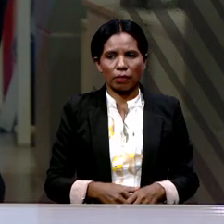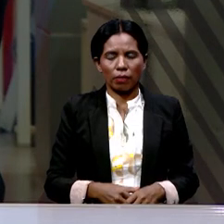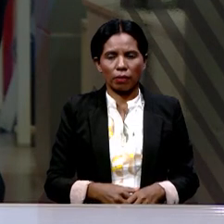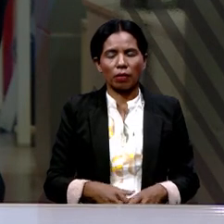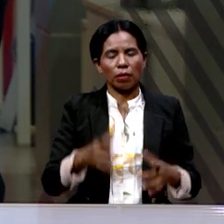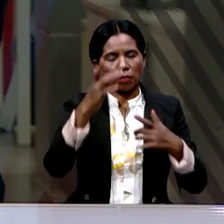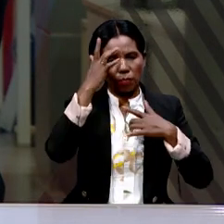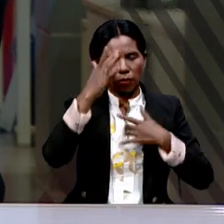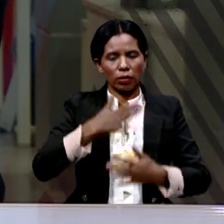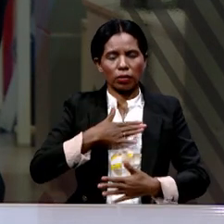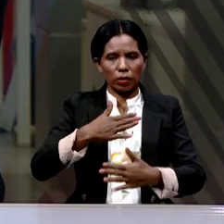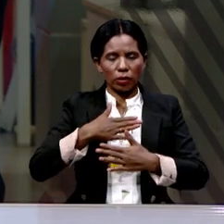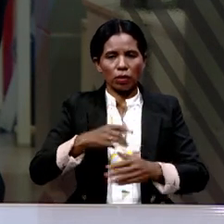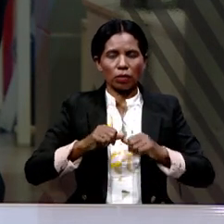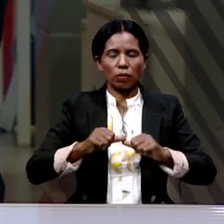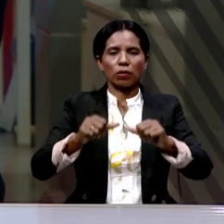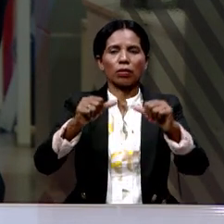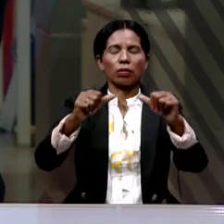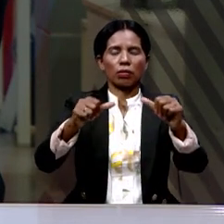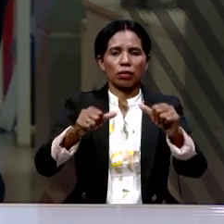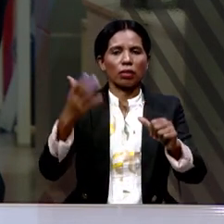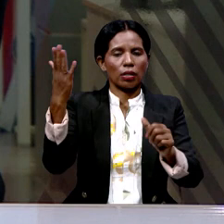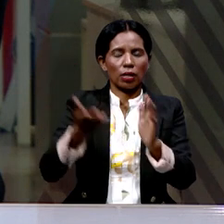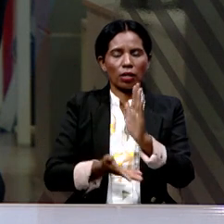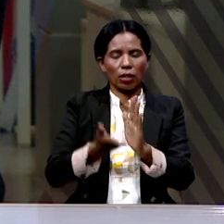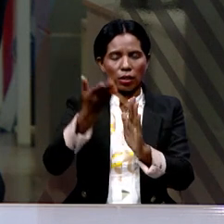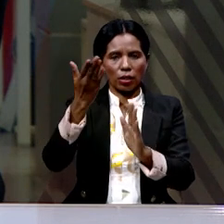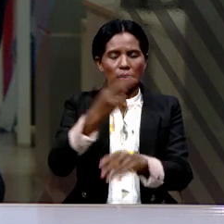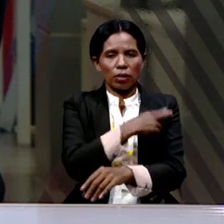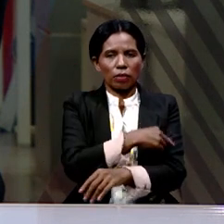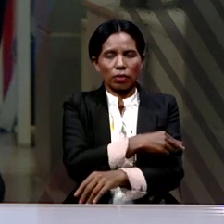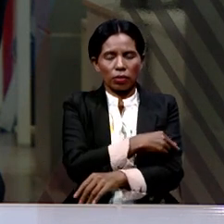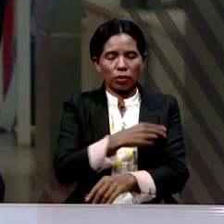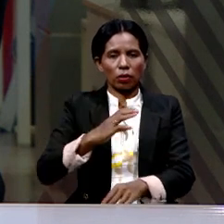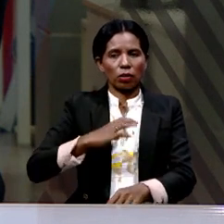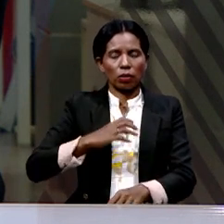Moras Hispano Diarreia continua a resistir às e a Centro Saúde Comoro.